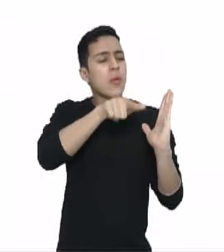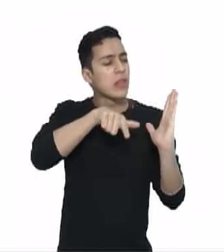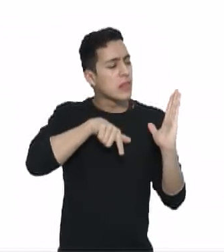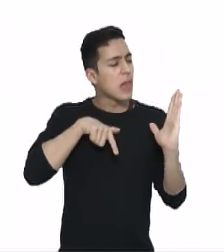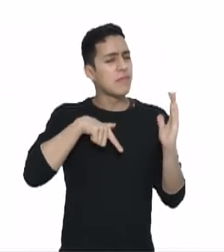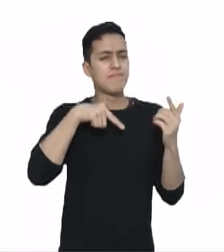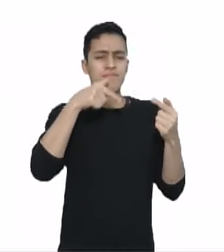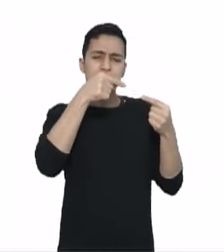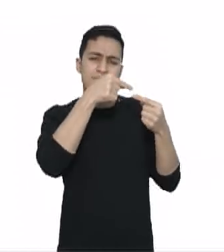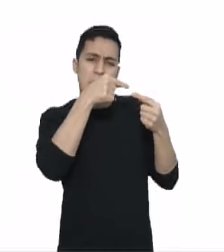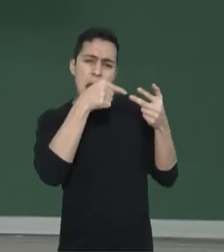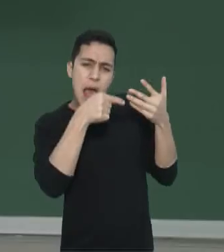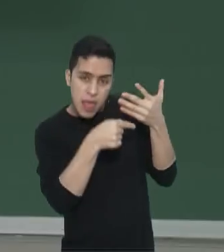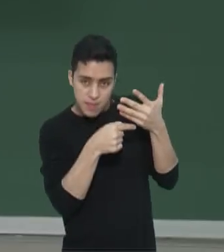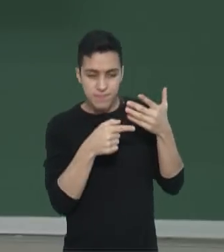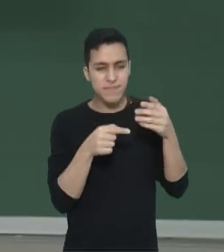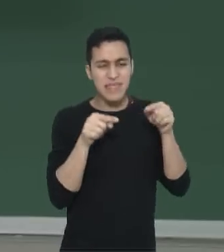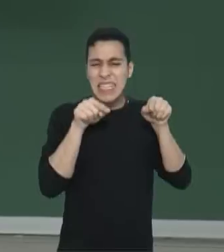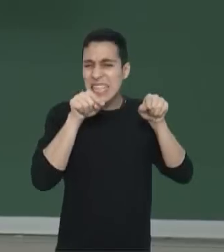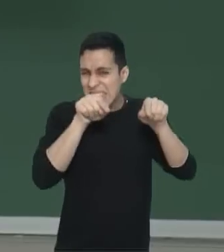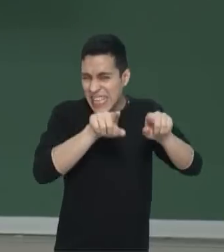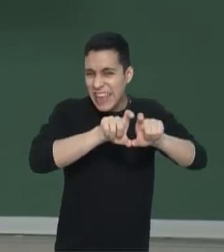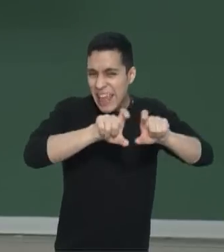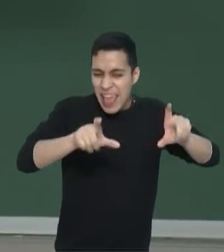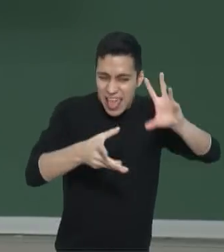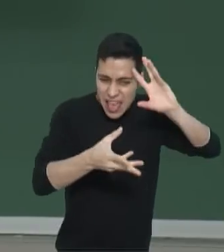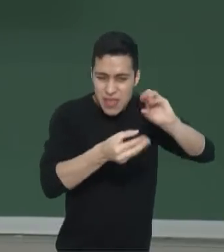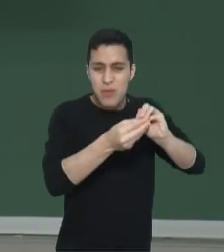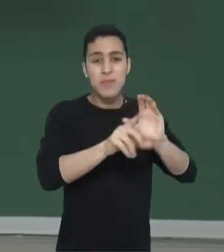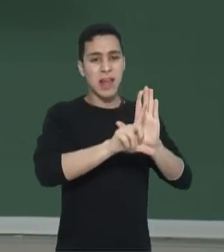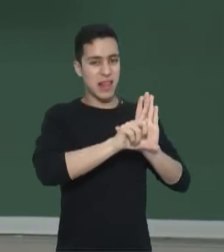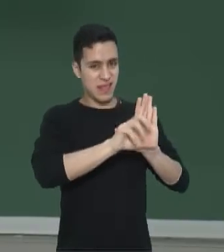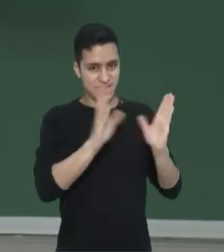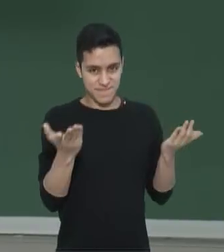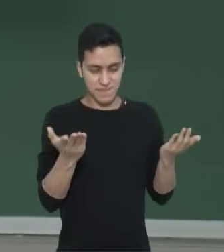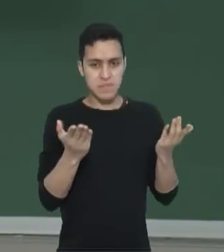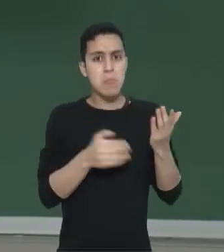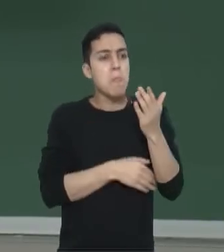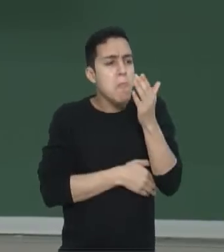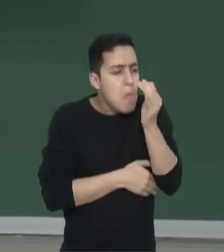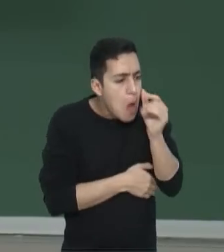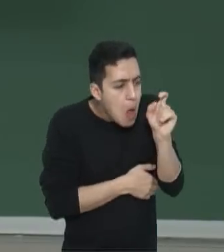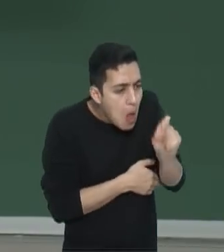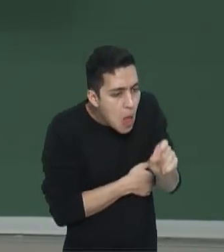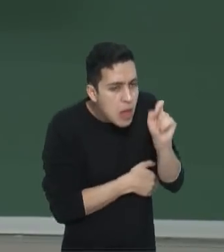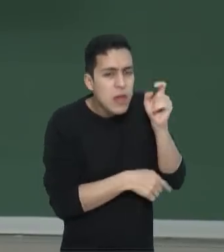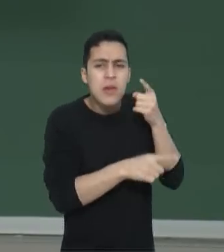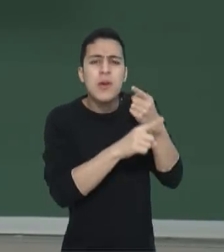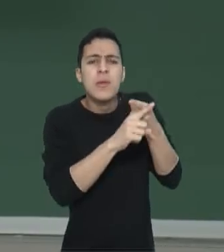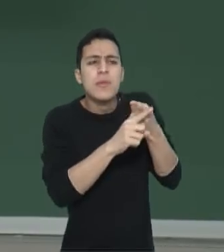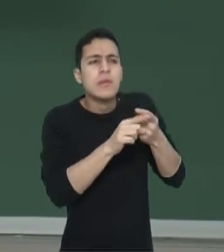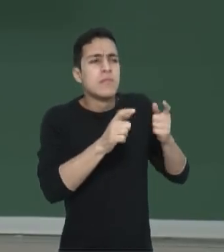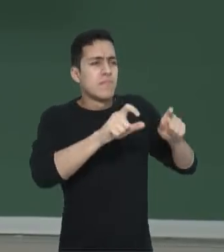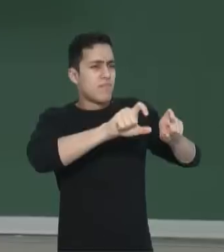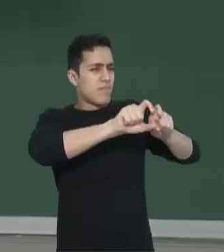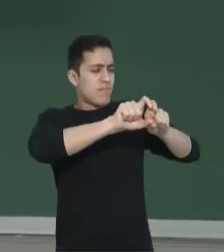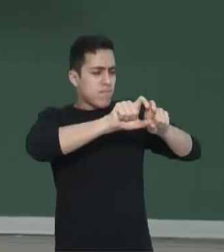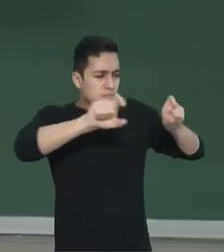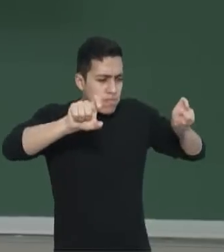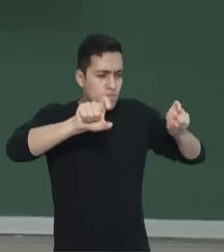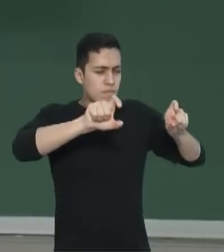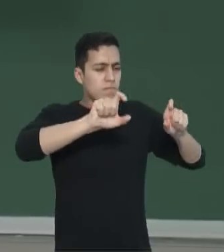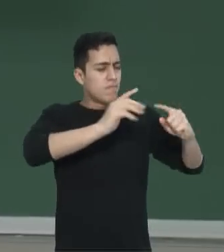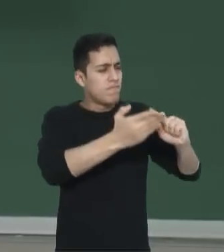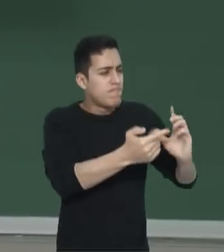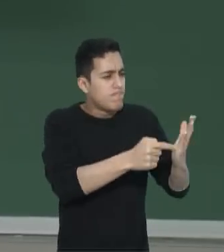Isso mesmo, eu tenho aqui um resumo do que essa lei trata. E uma curiosidade, por que ele é grafado, por que ele é